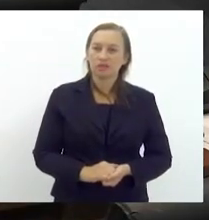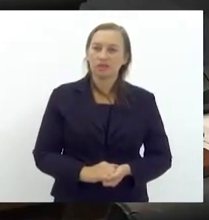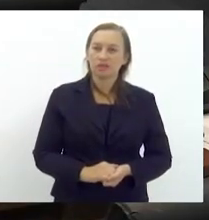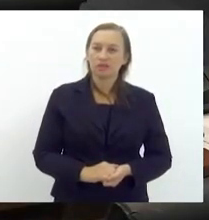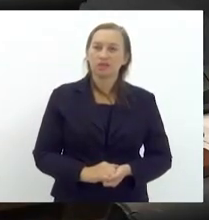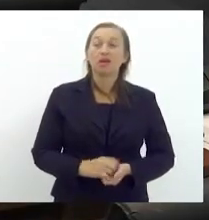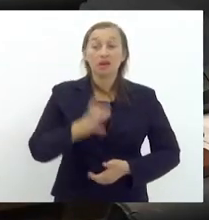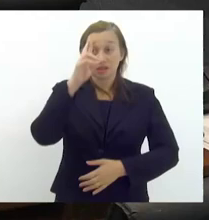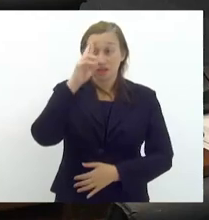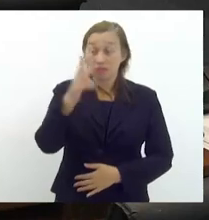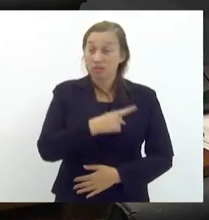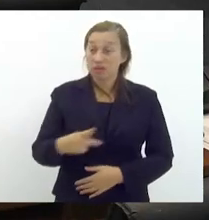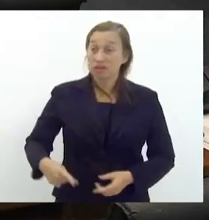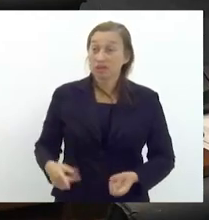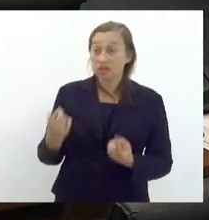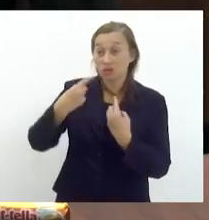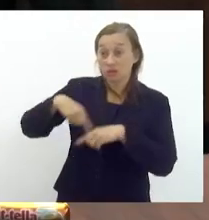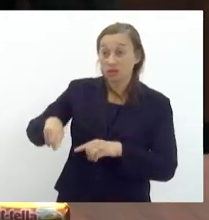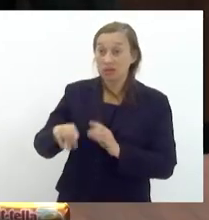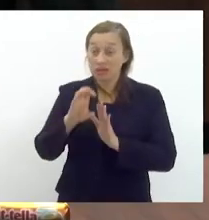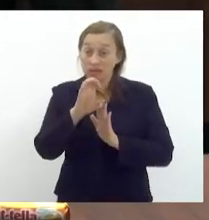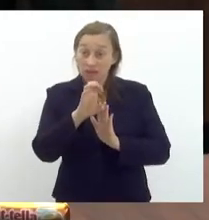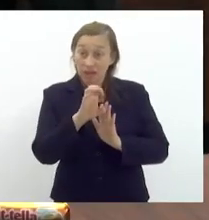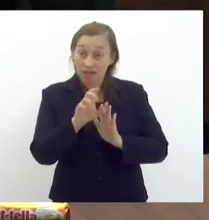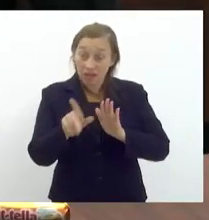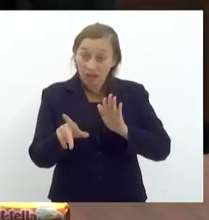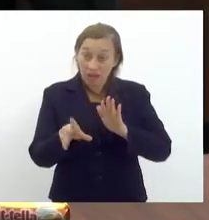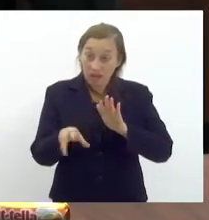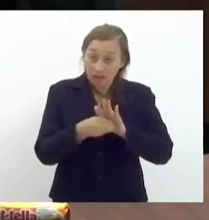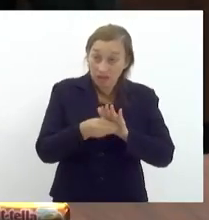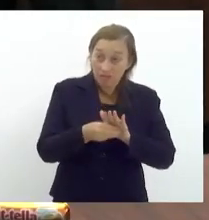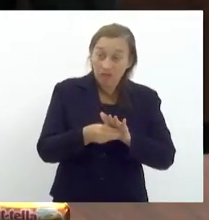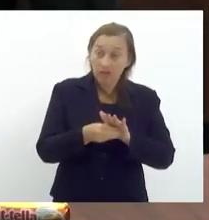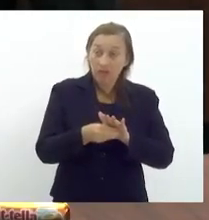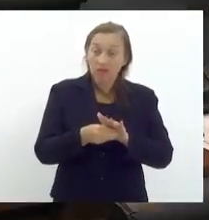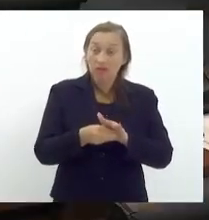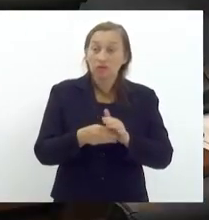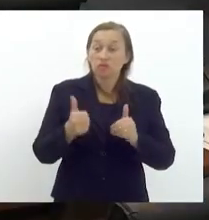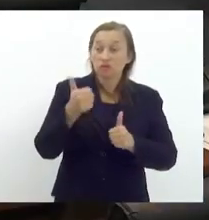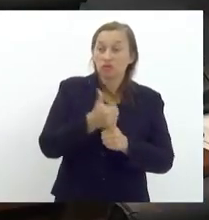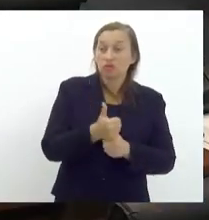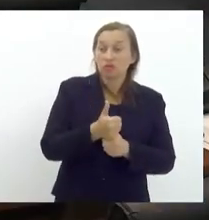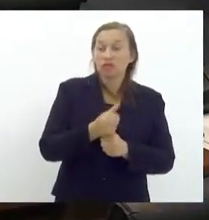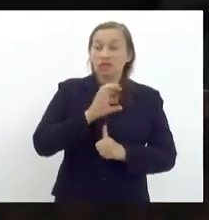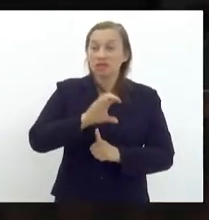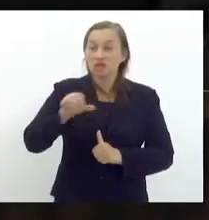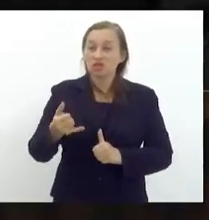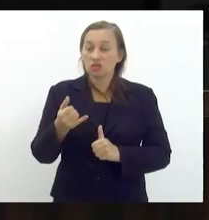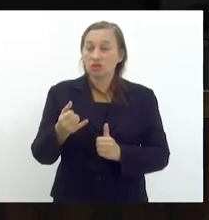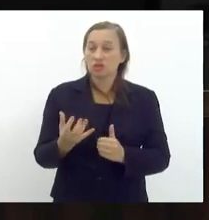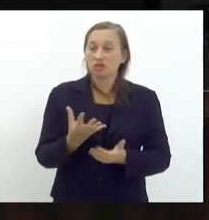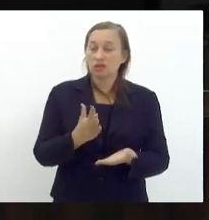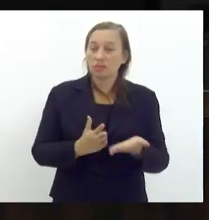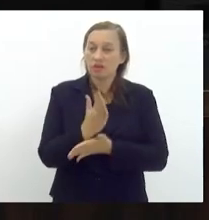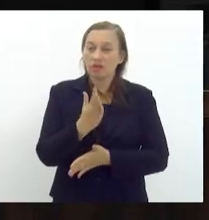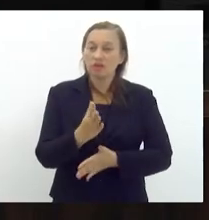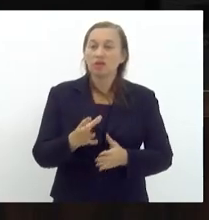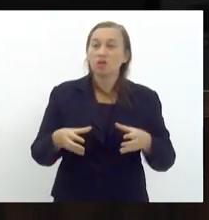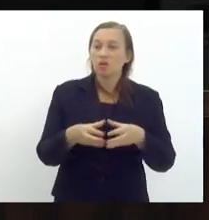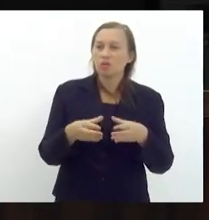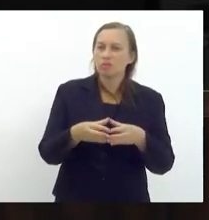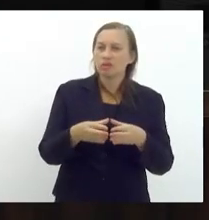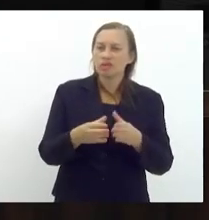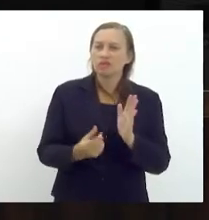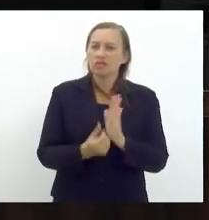Presidente contrário de merda de favorito da ccj para emitir parecer pela comissão de orçamento